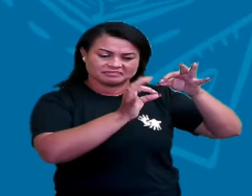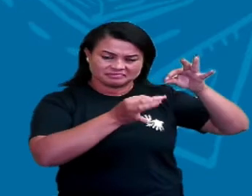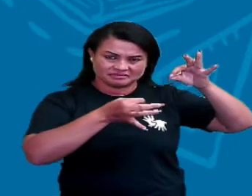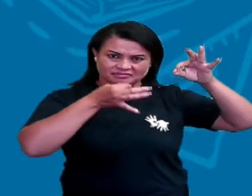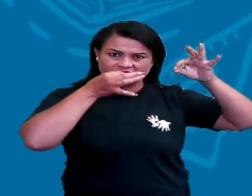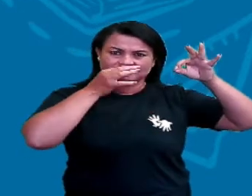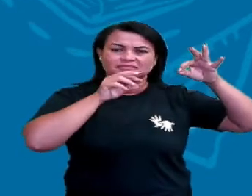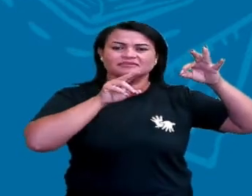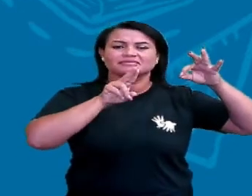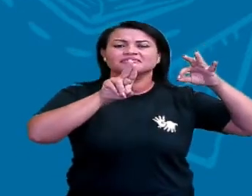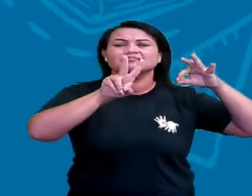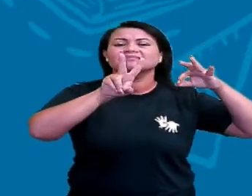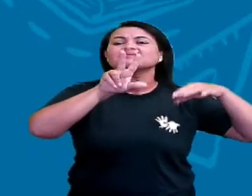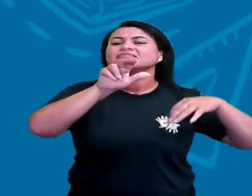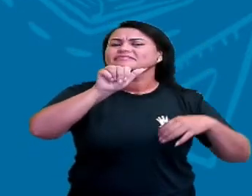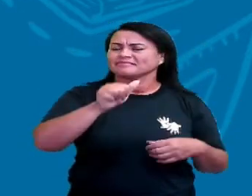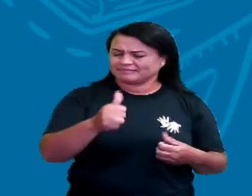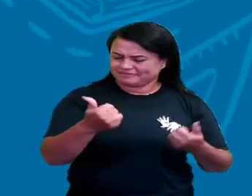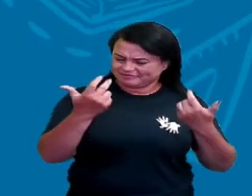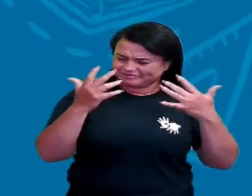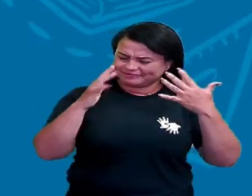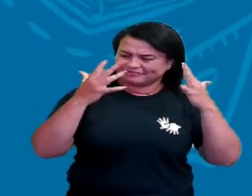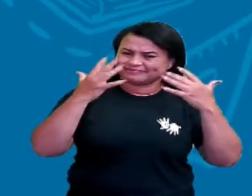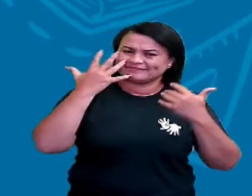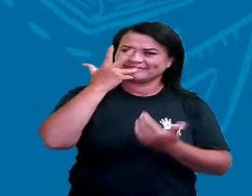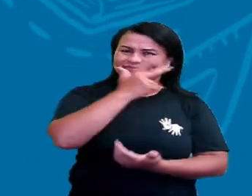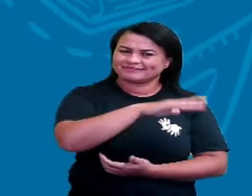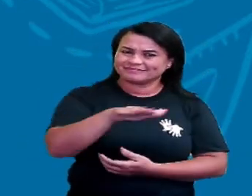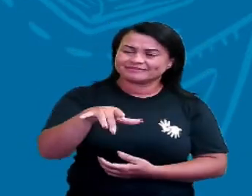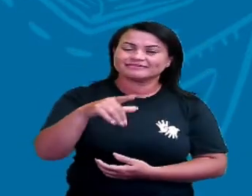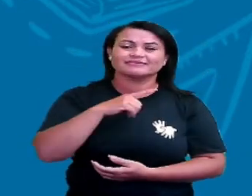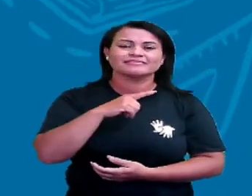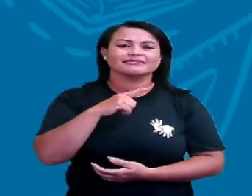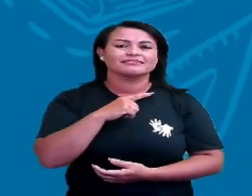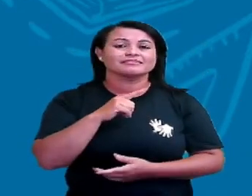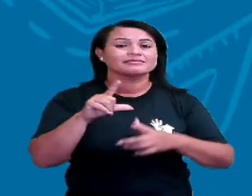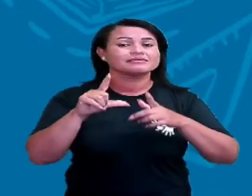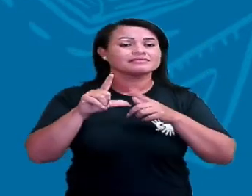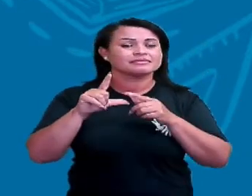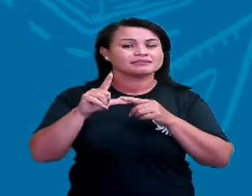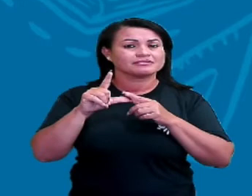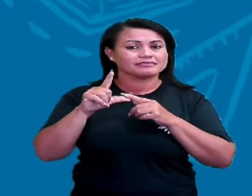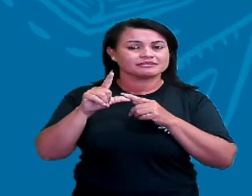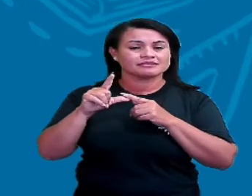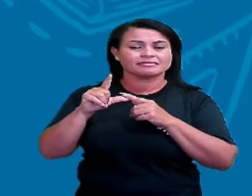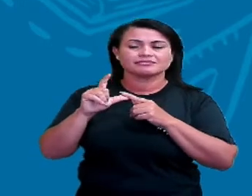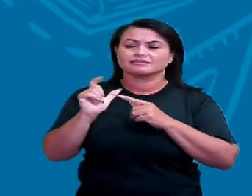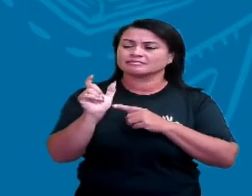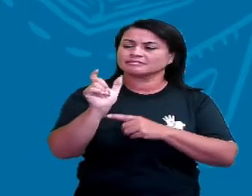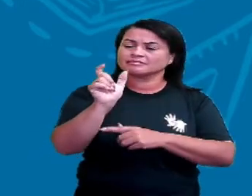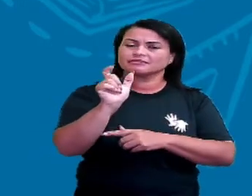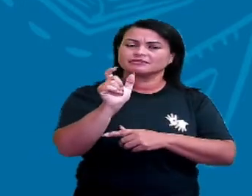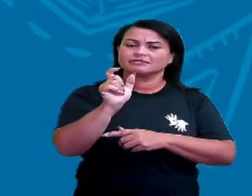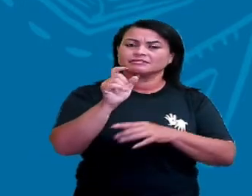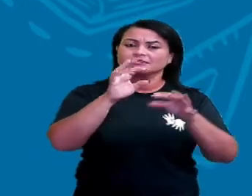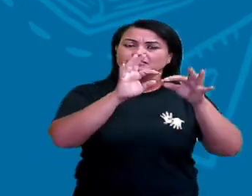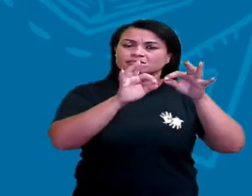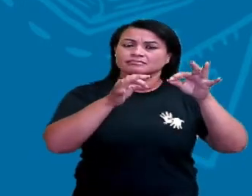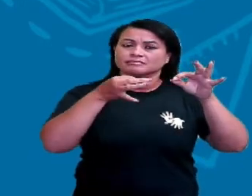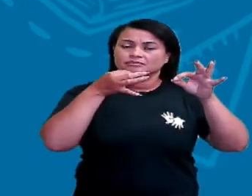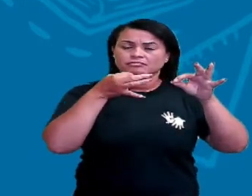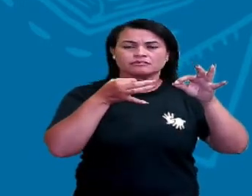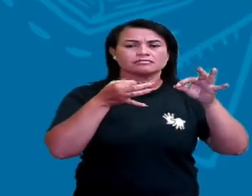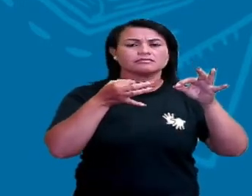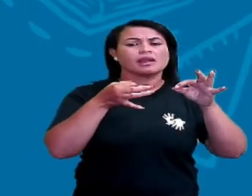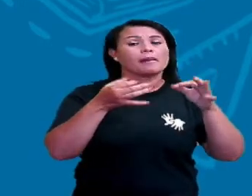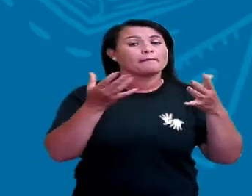Uva, muito bem, crianças. Aqui nós temos as letras que compõem a palavra uva. Só que para ficar